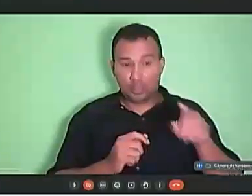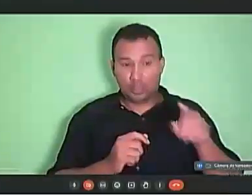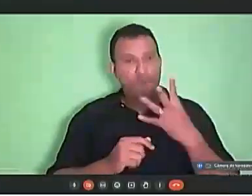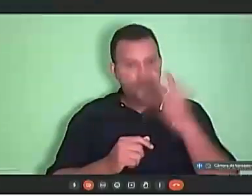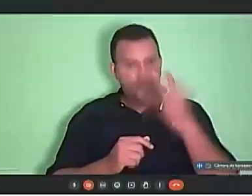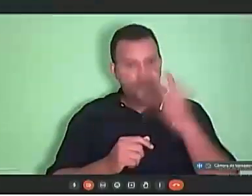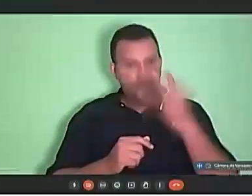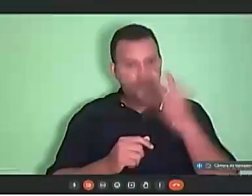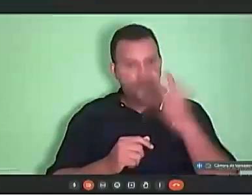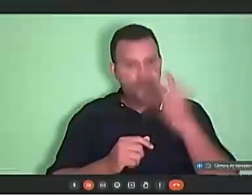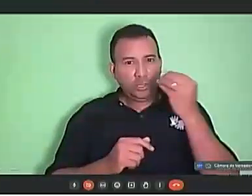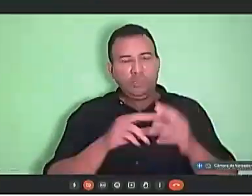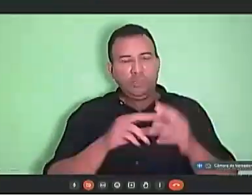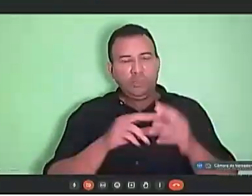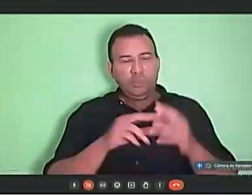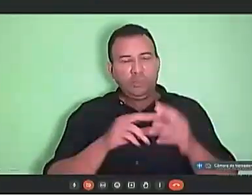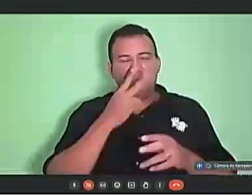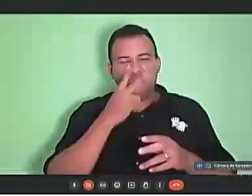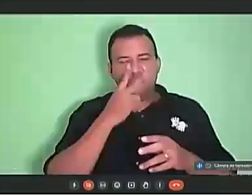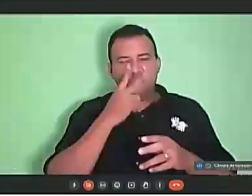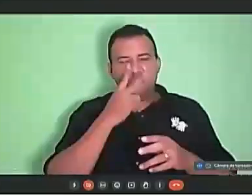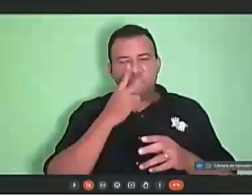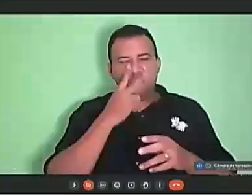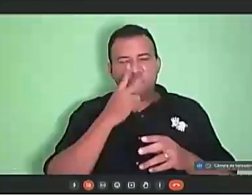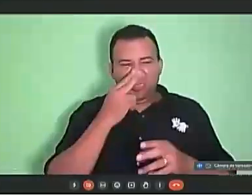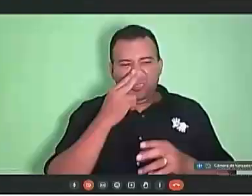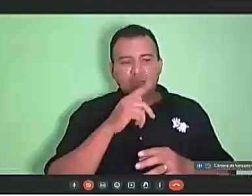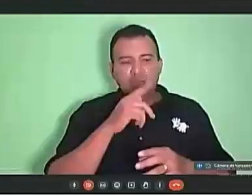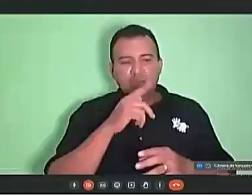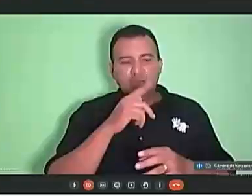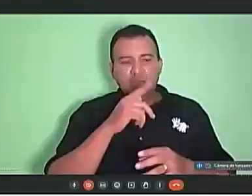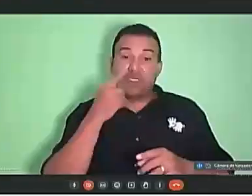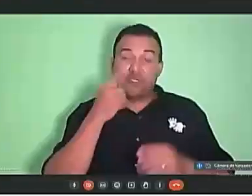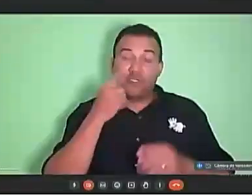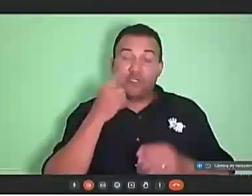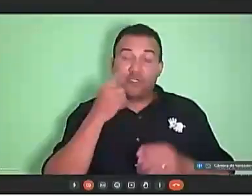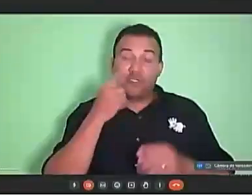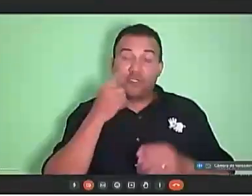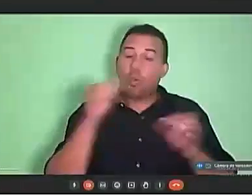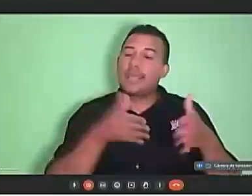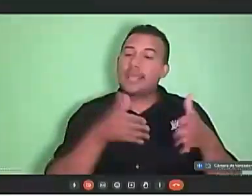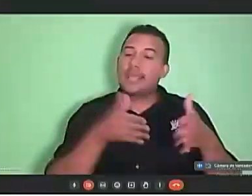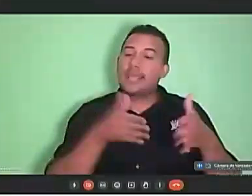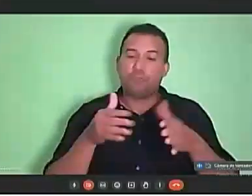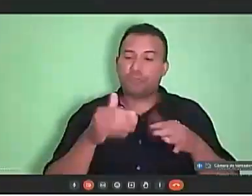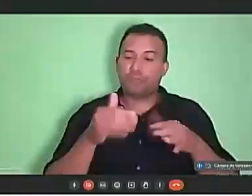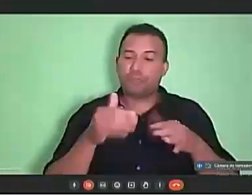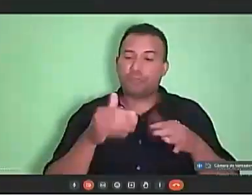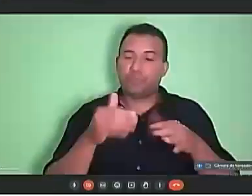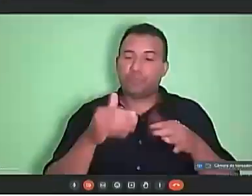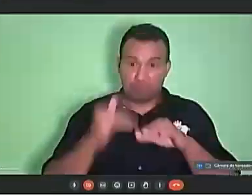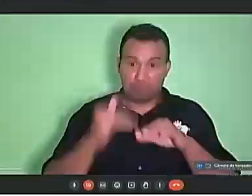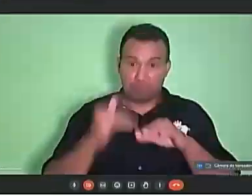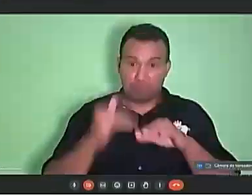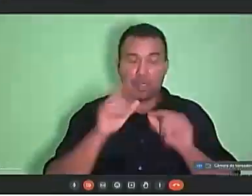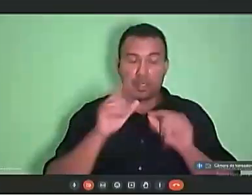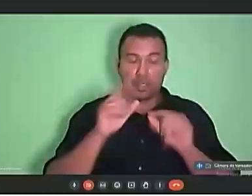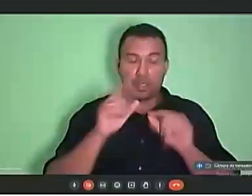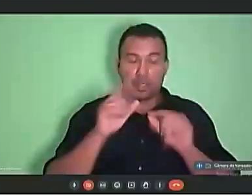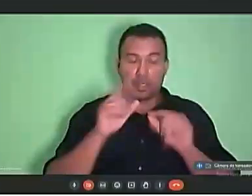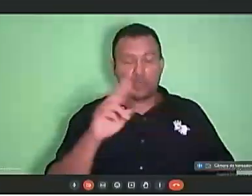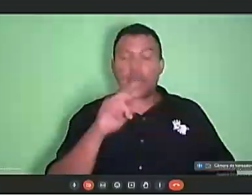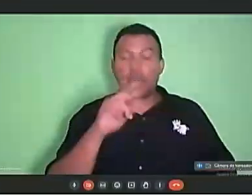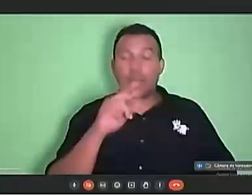longitudinal, como se a gente olhasse o Rio Iguaçu de Porto Vitória para União da Vitória. E aquela parte superior, aquela curva, representa a linha da água subindo.